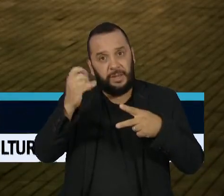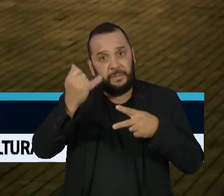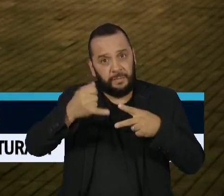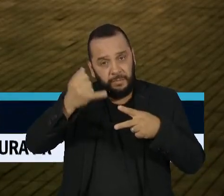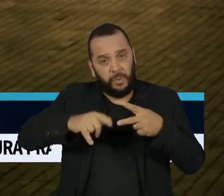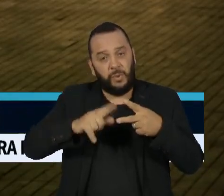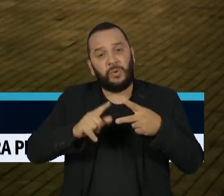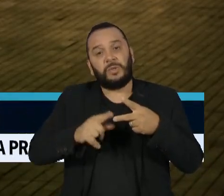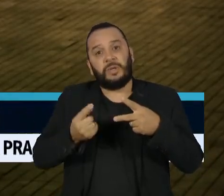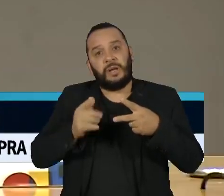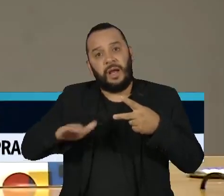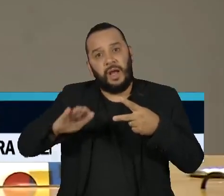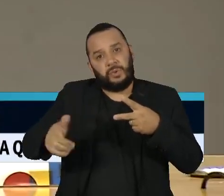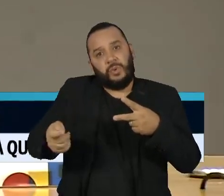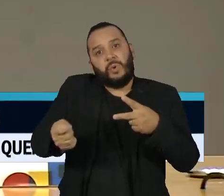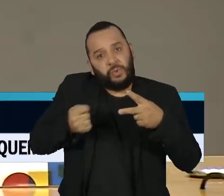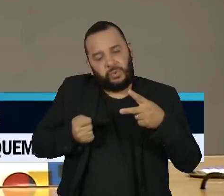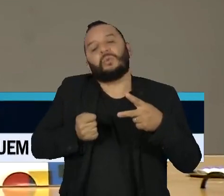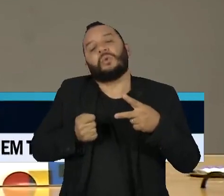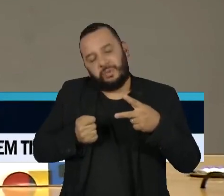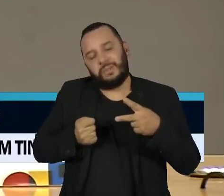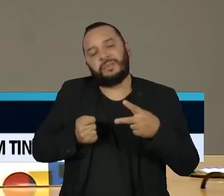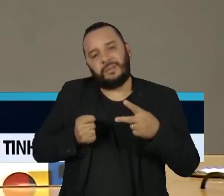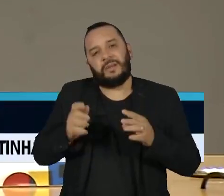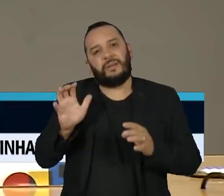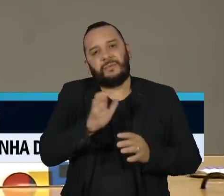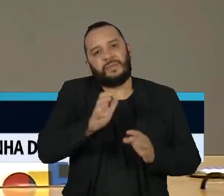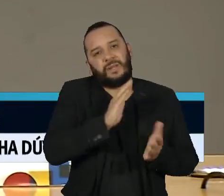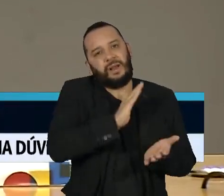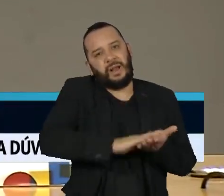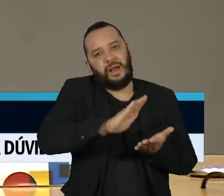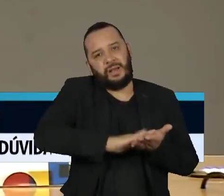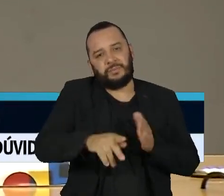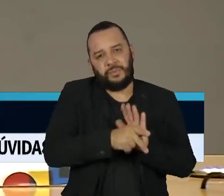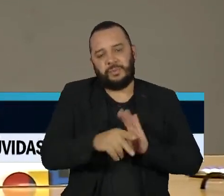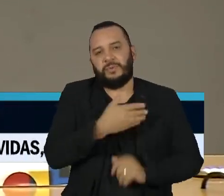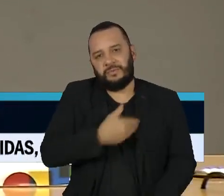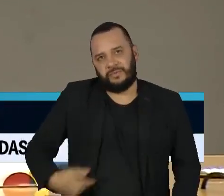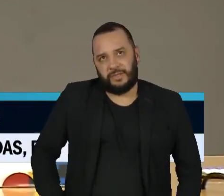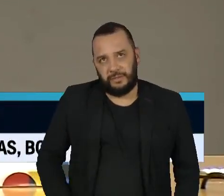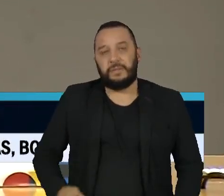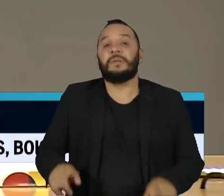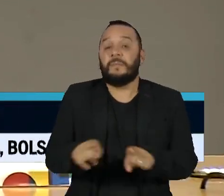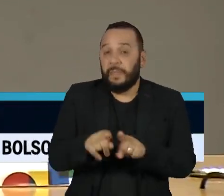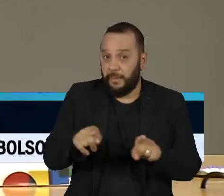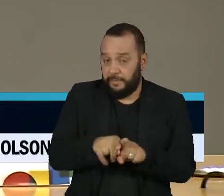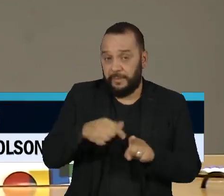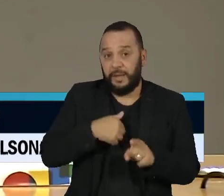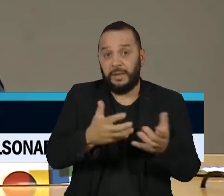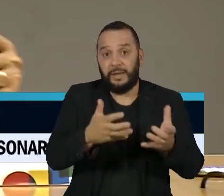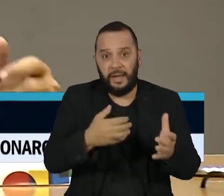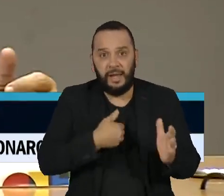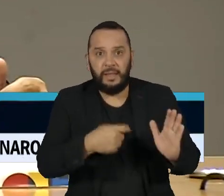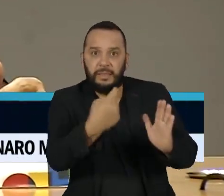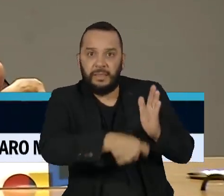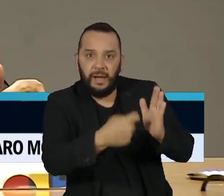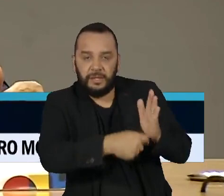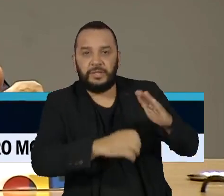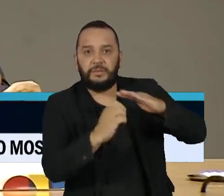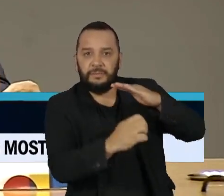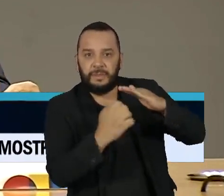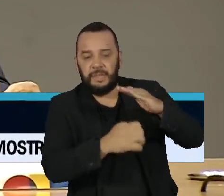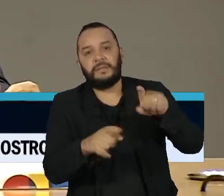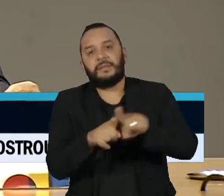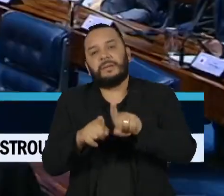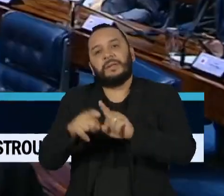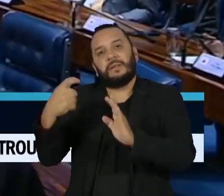e a definição do orçamento. A equipe econômica luta ainda para aprovar a taxação de empresas e fundos offshore, incluída numa